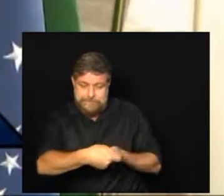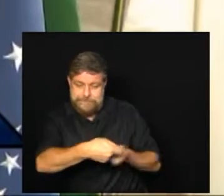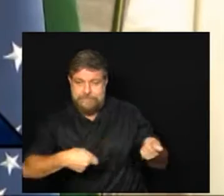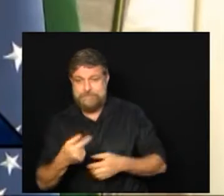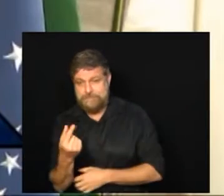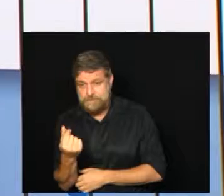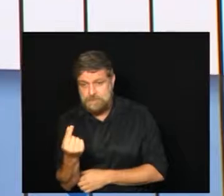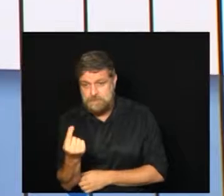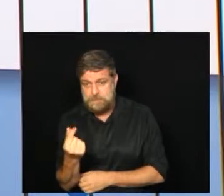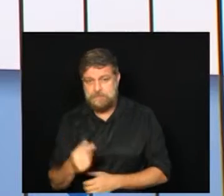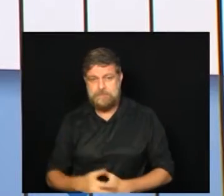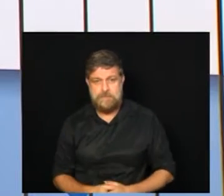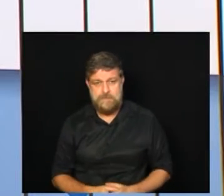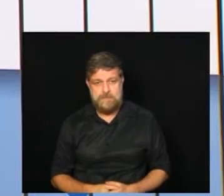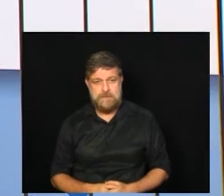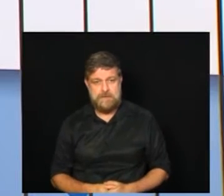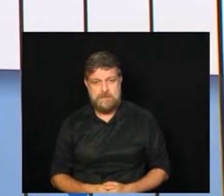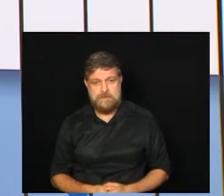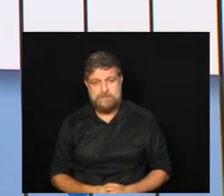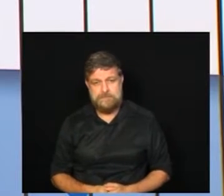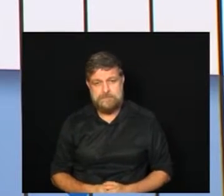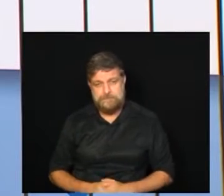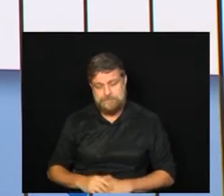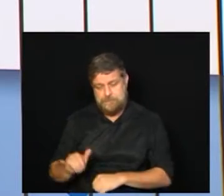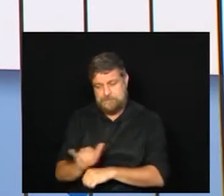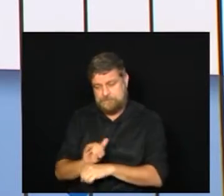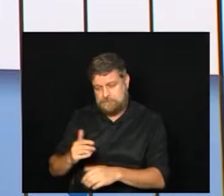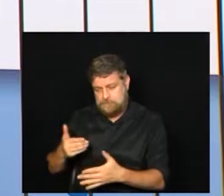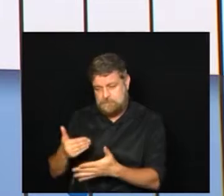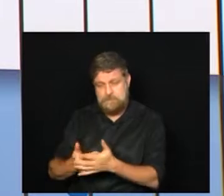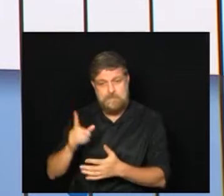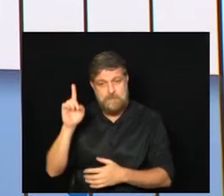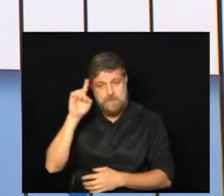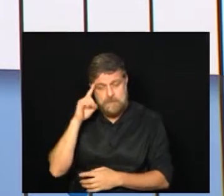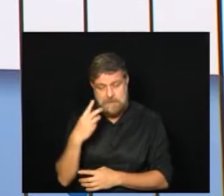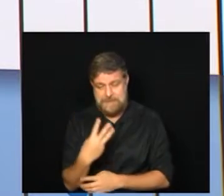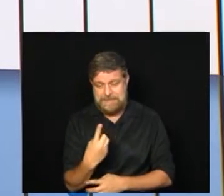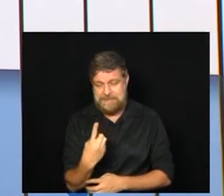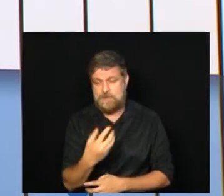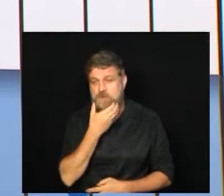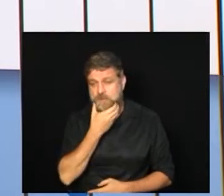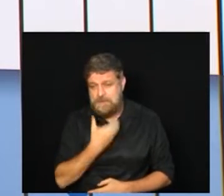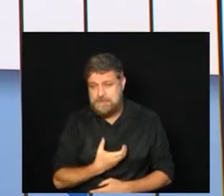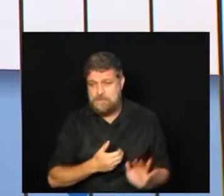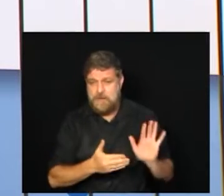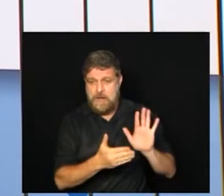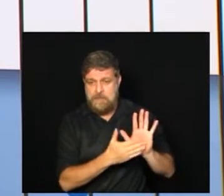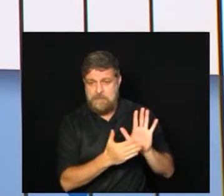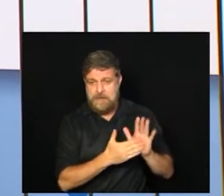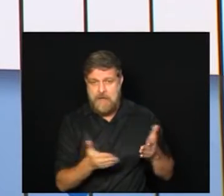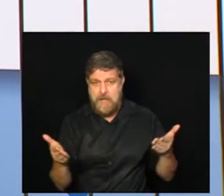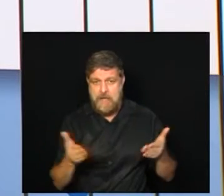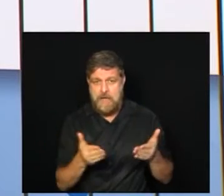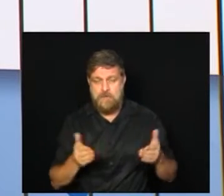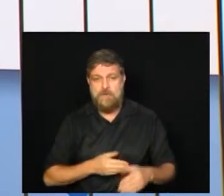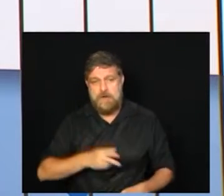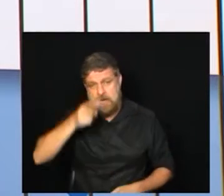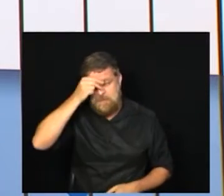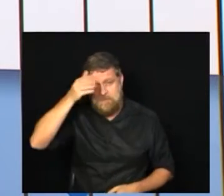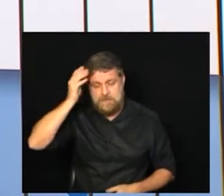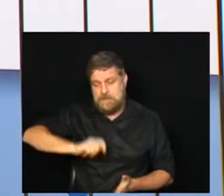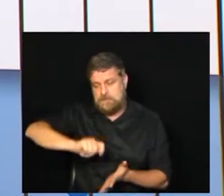consignado. A medida vai até o dia 31 de dezembro e a proposta segue agora para a sanção do